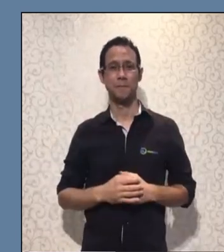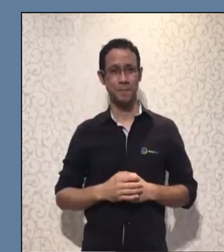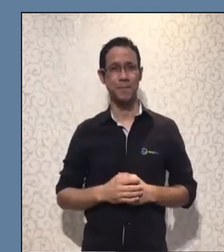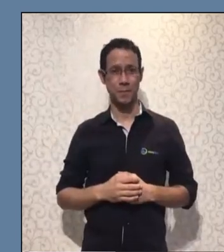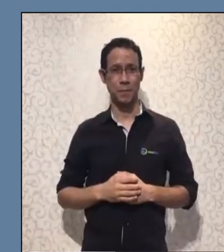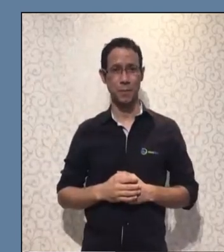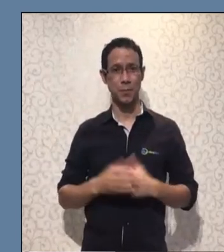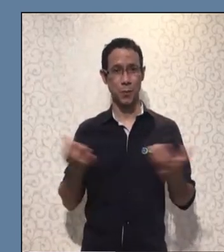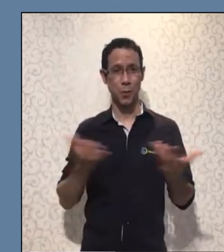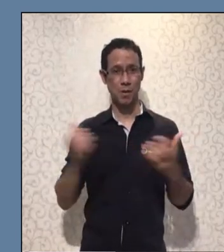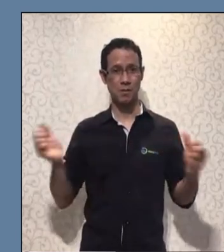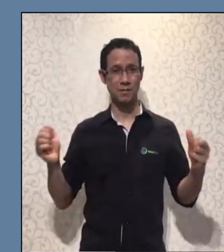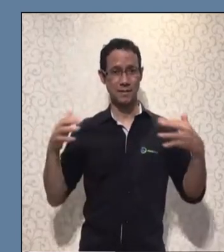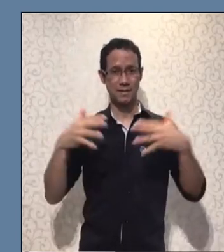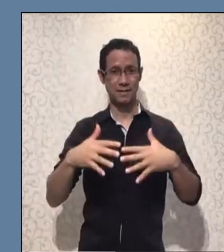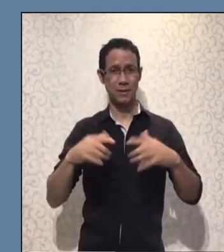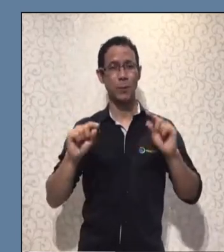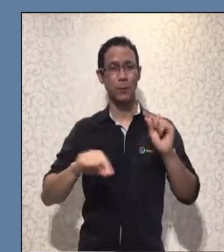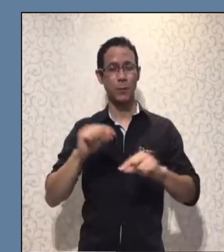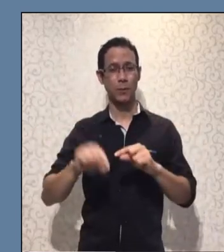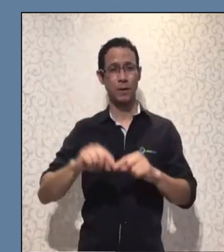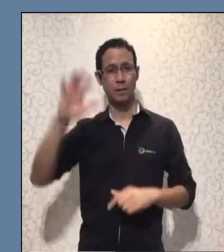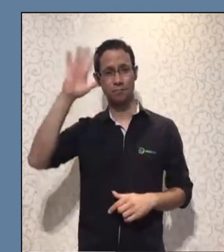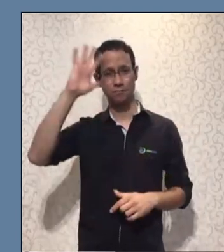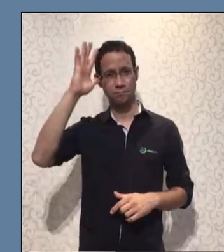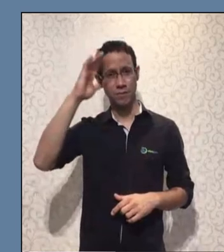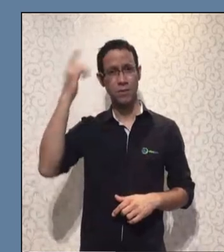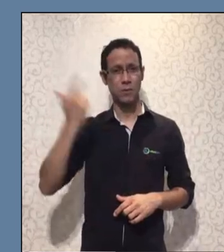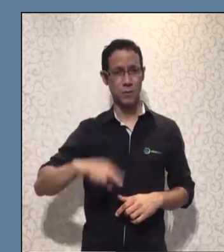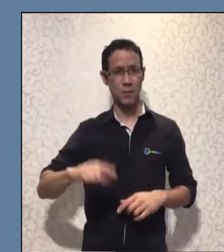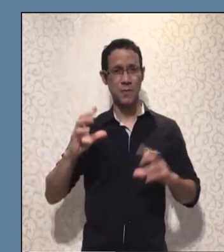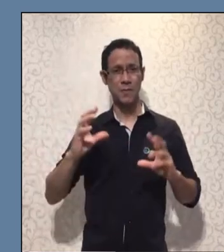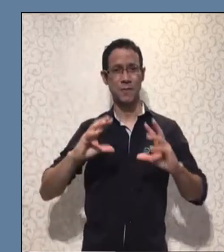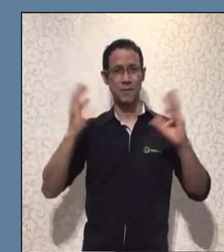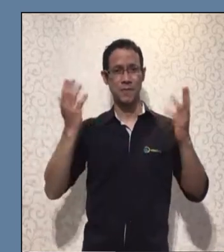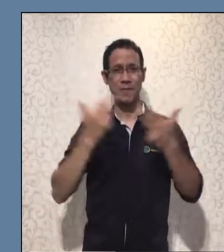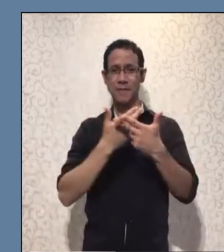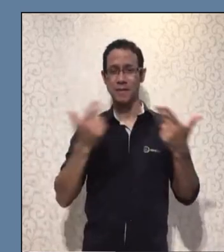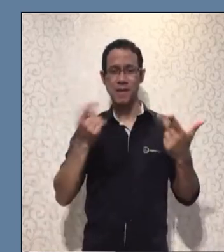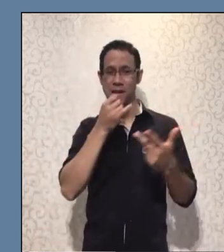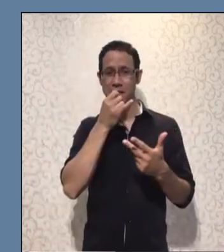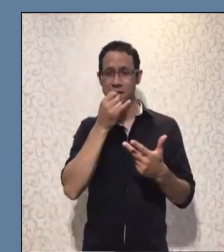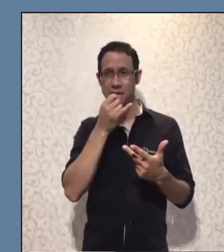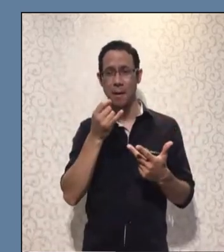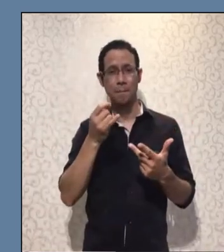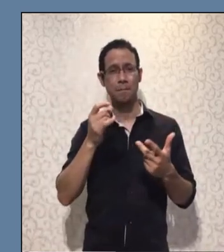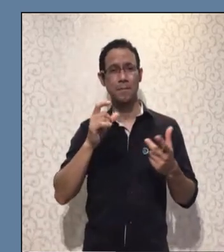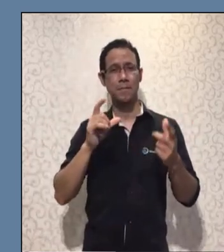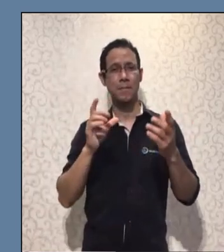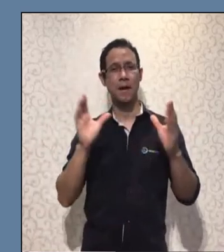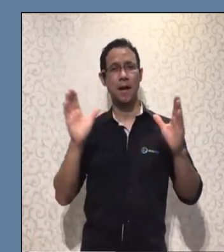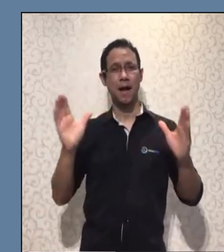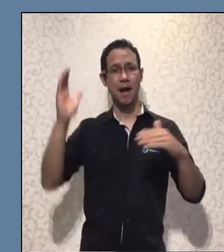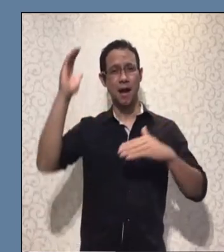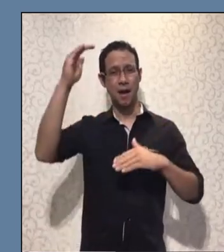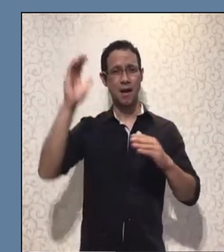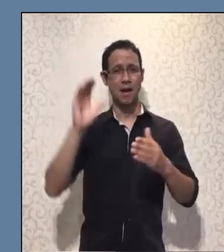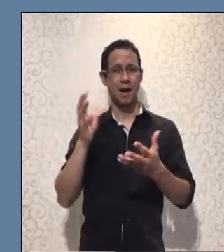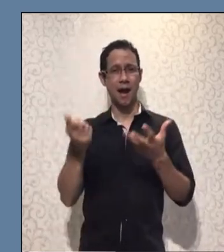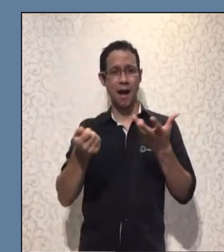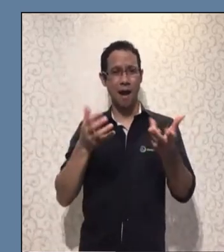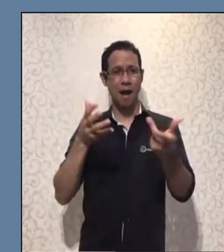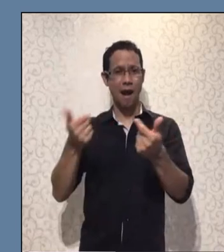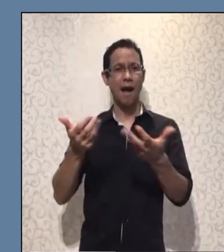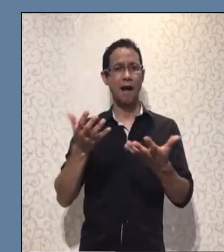se intitula Repensando Acessos, Acervos Públicos de Arte e Mediações Possíveis. Para esta conversa, contamos